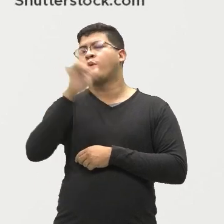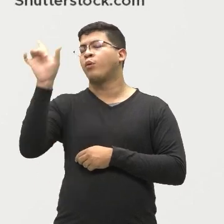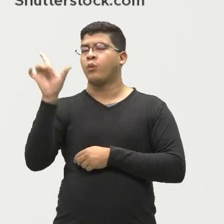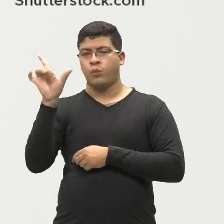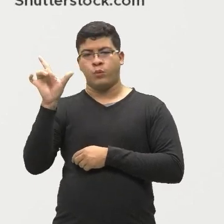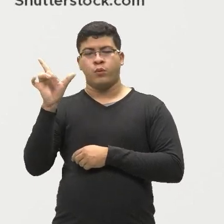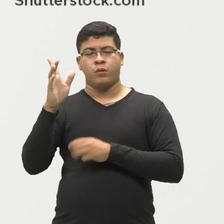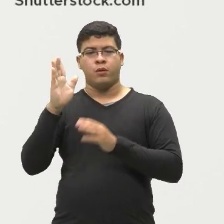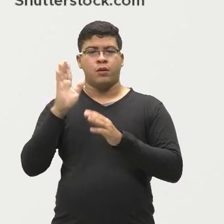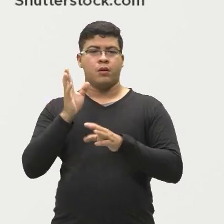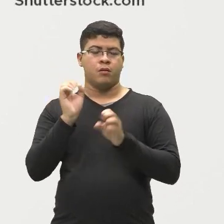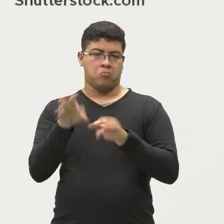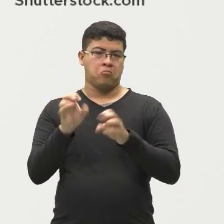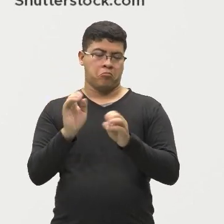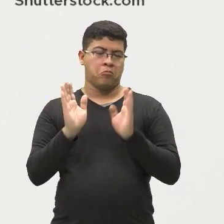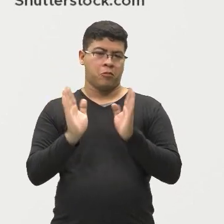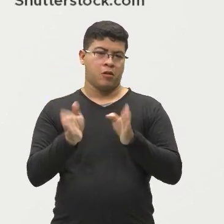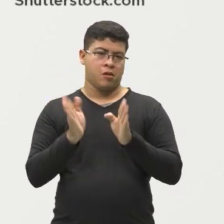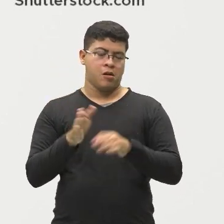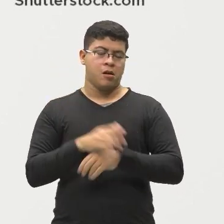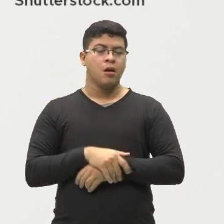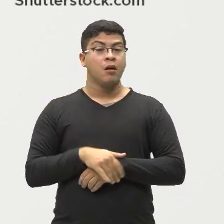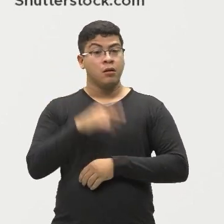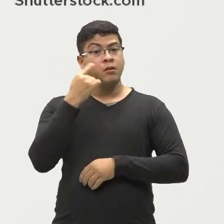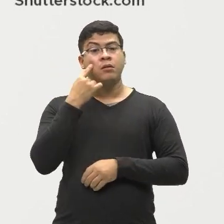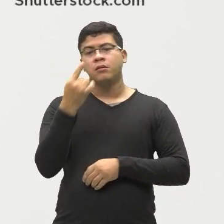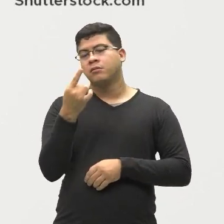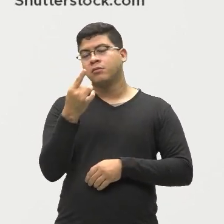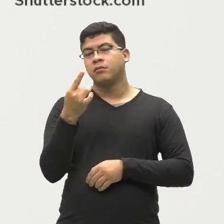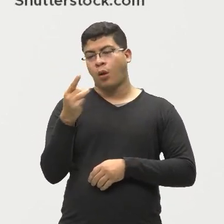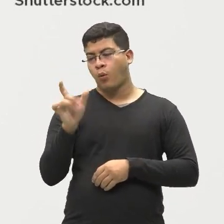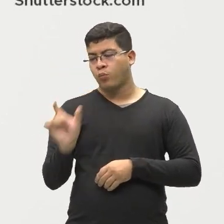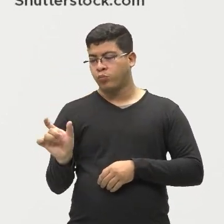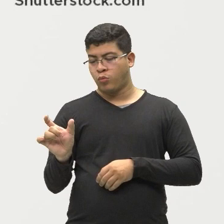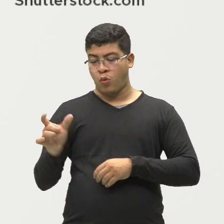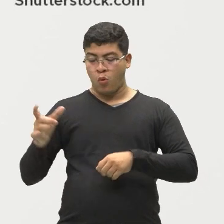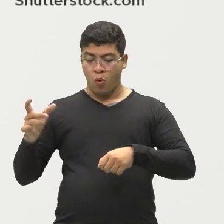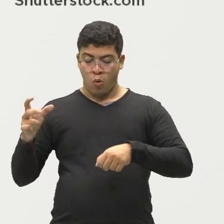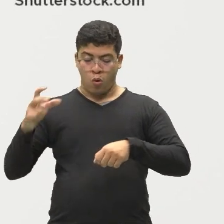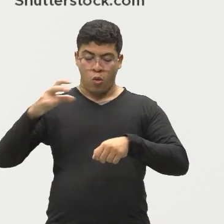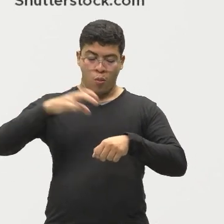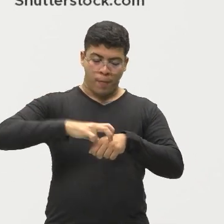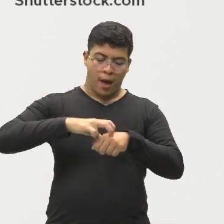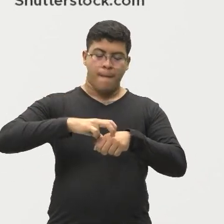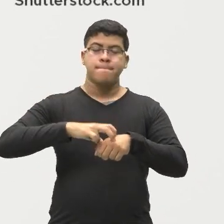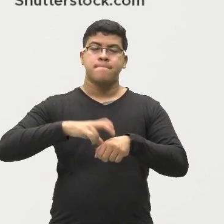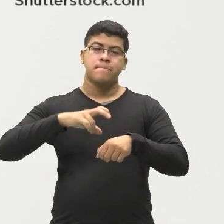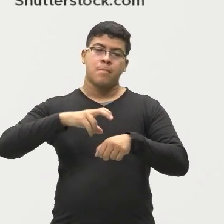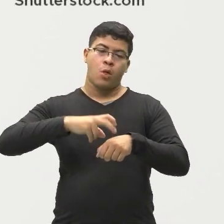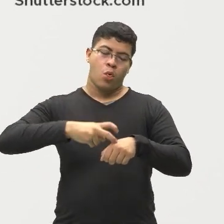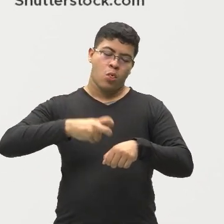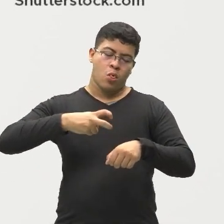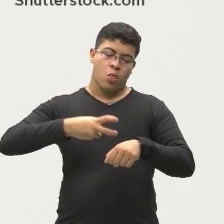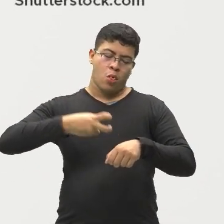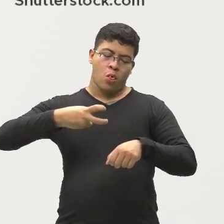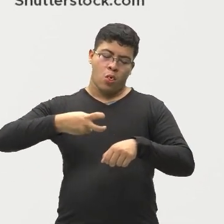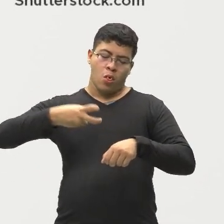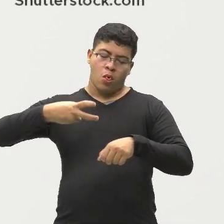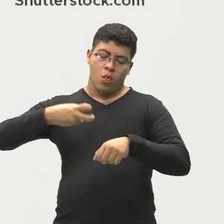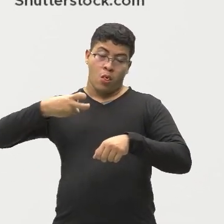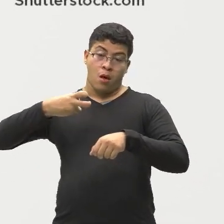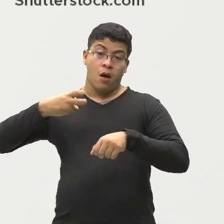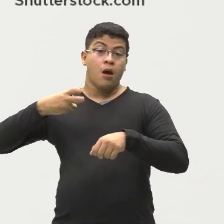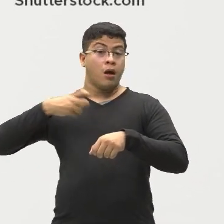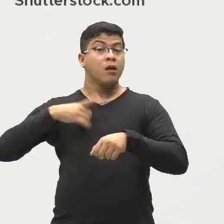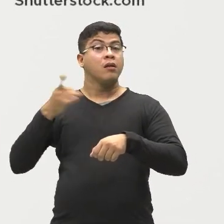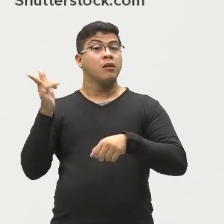essa doença e no momento que ele vai ali sugar, né, o sangue daquela pessoa, ele junto com esse processo,